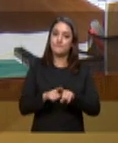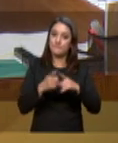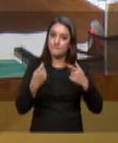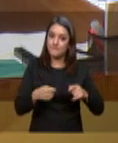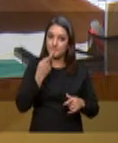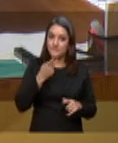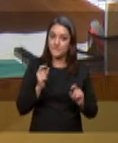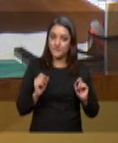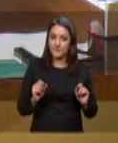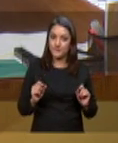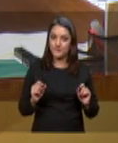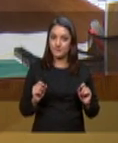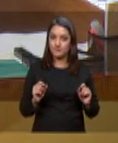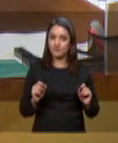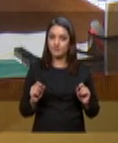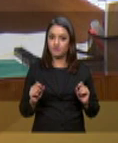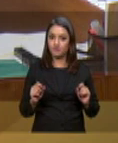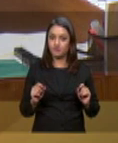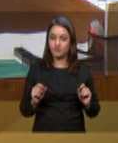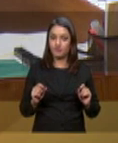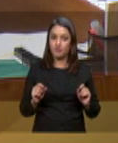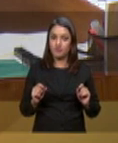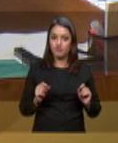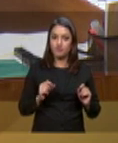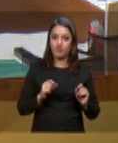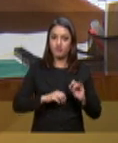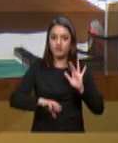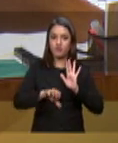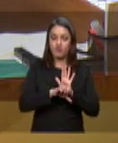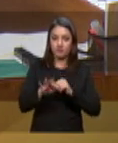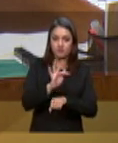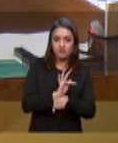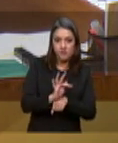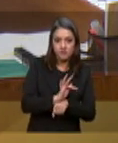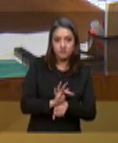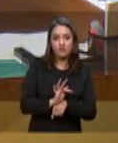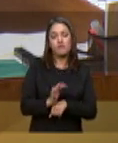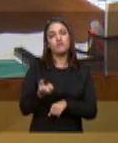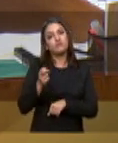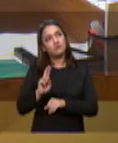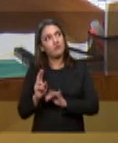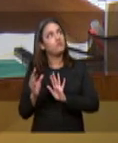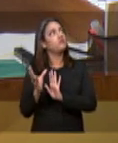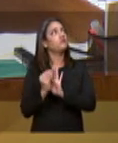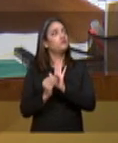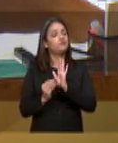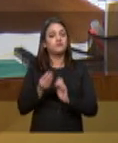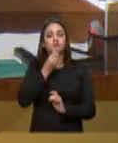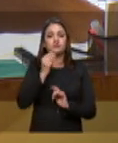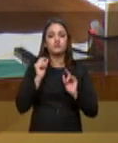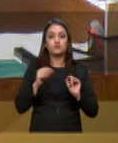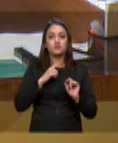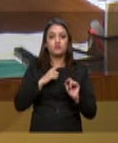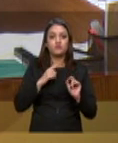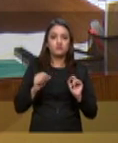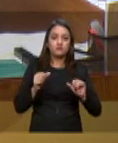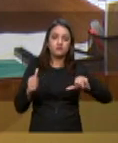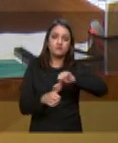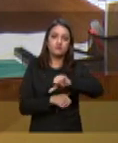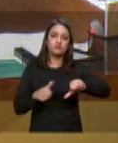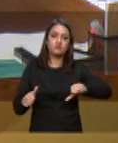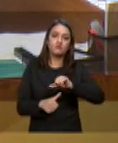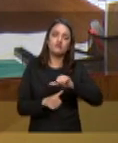que referida classificação em delito de natureza formal ou delito de índole material poderia muito bem ser objeto de alteração